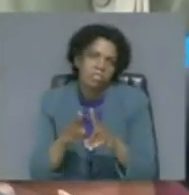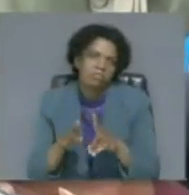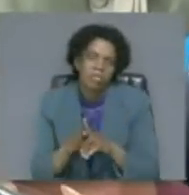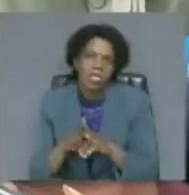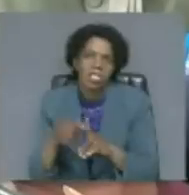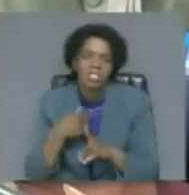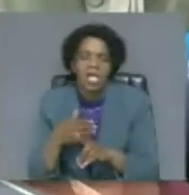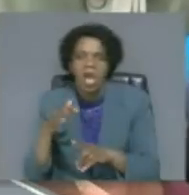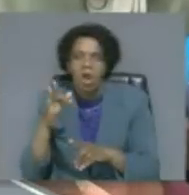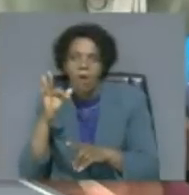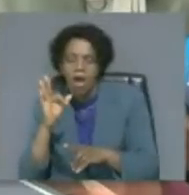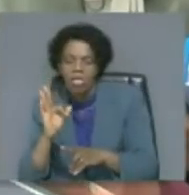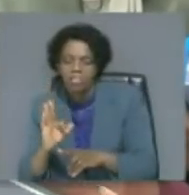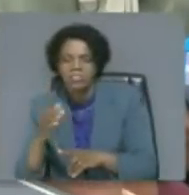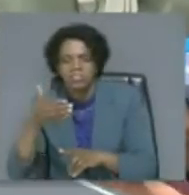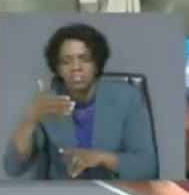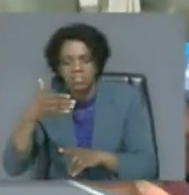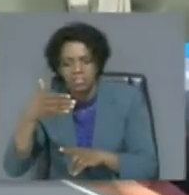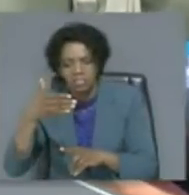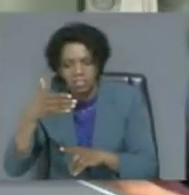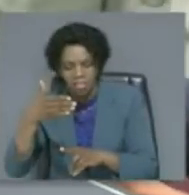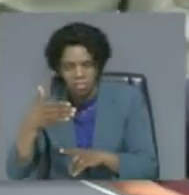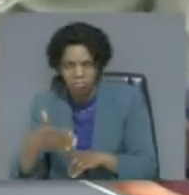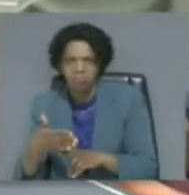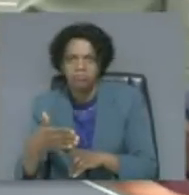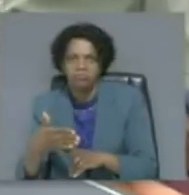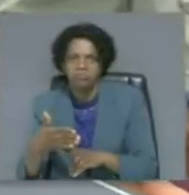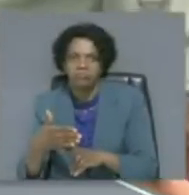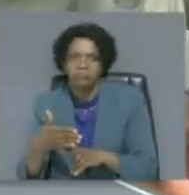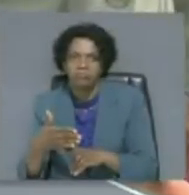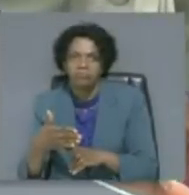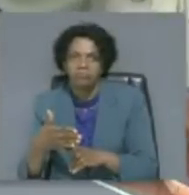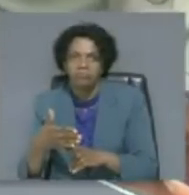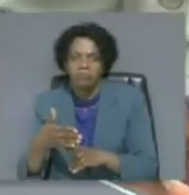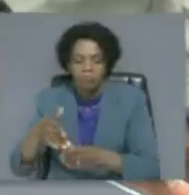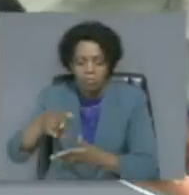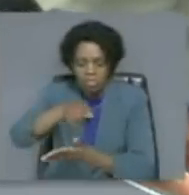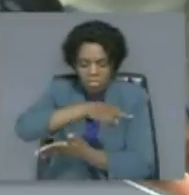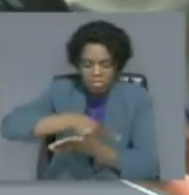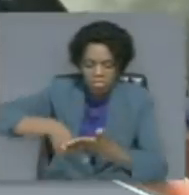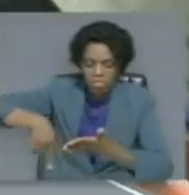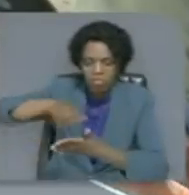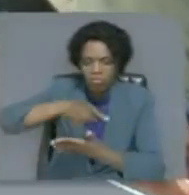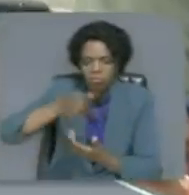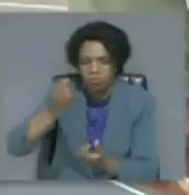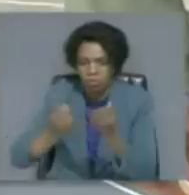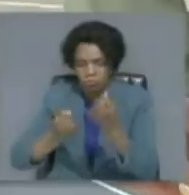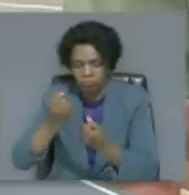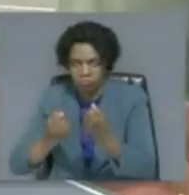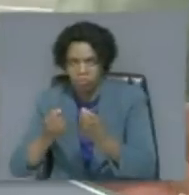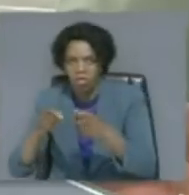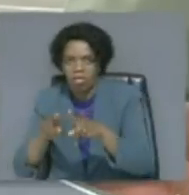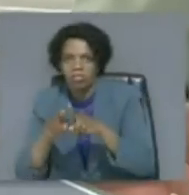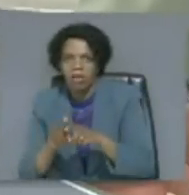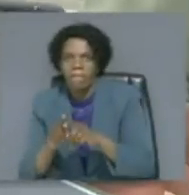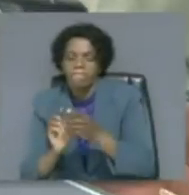41 nós rodoviários e viadutos. Este é o 21º que nós concluímos.